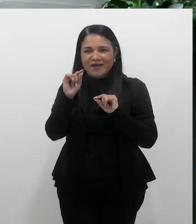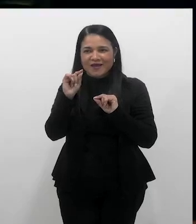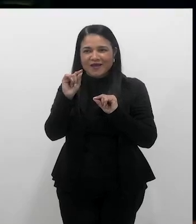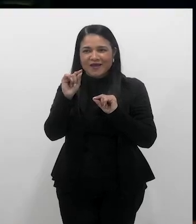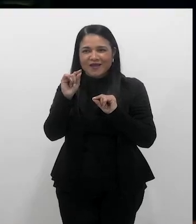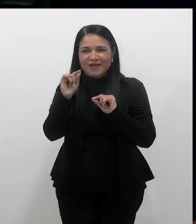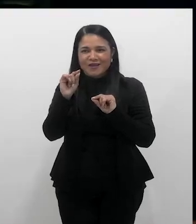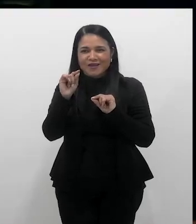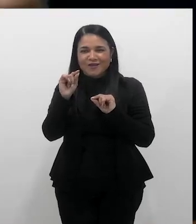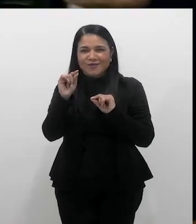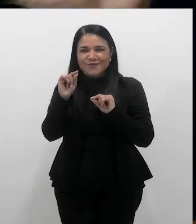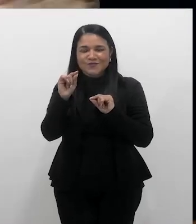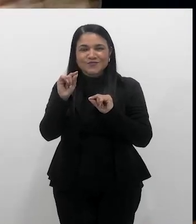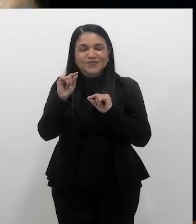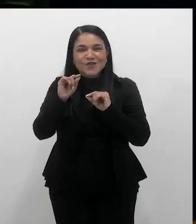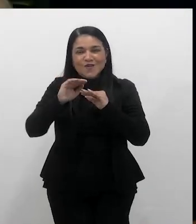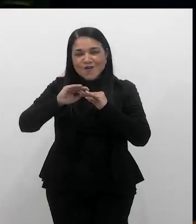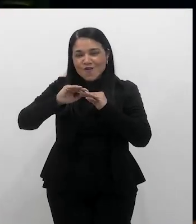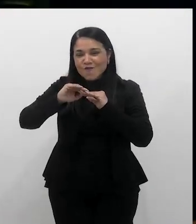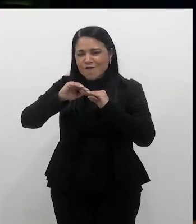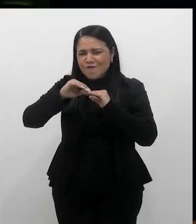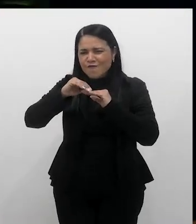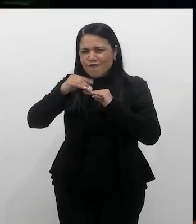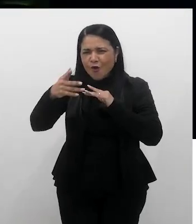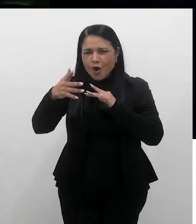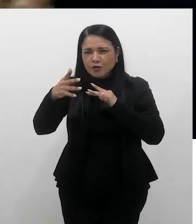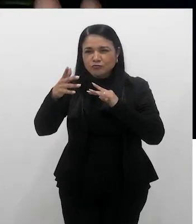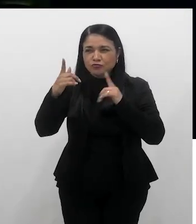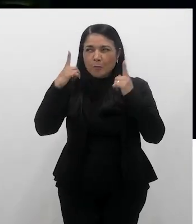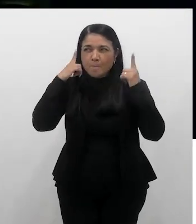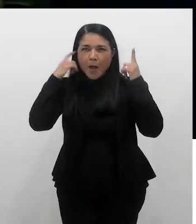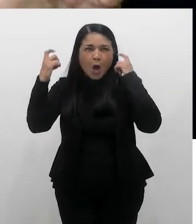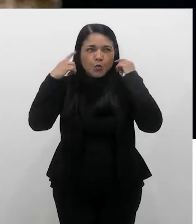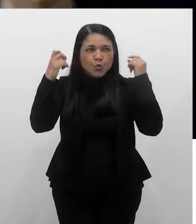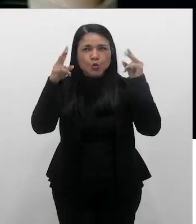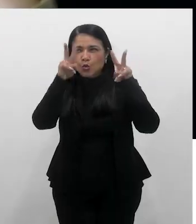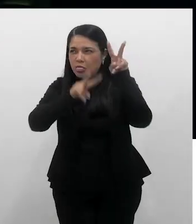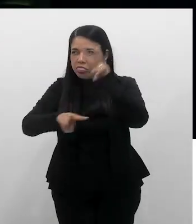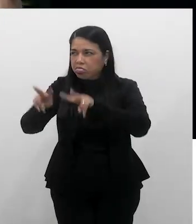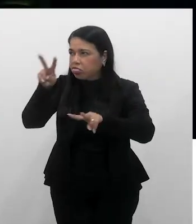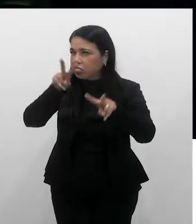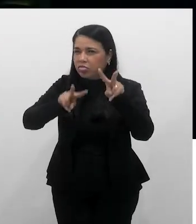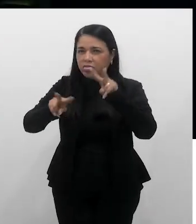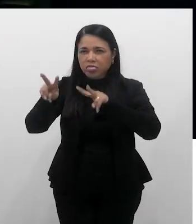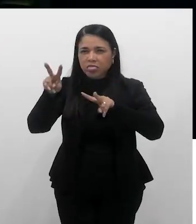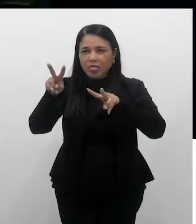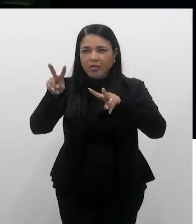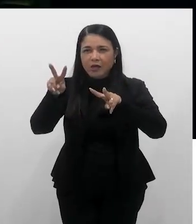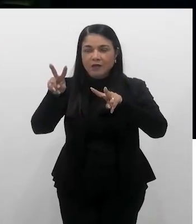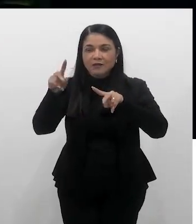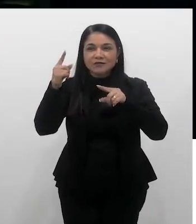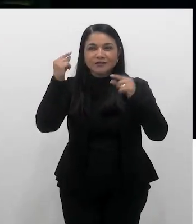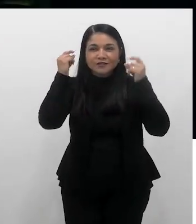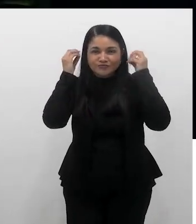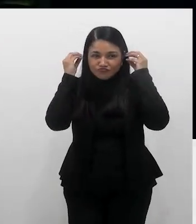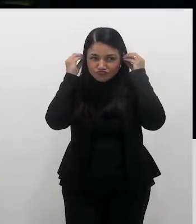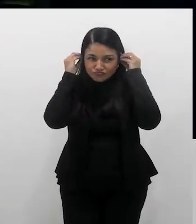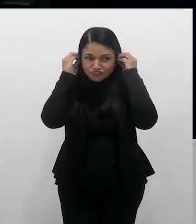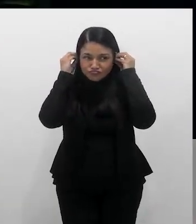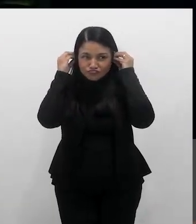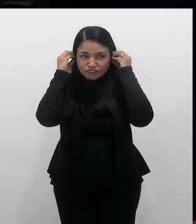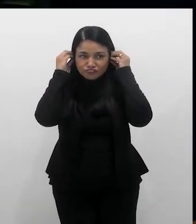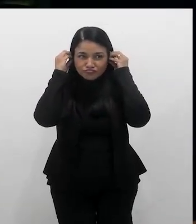gente, fora dessa sincronia, né, entre o que a gente vê e o que a gente ouve, né? Porque a gente vai estar ouvindo uma